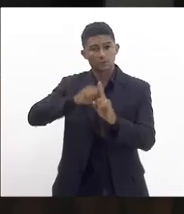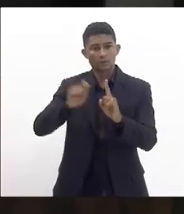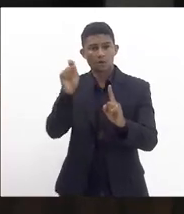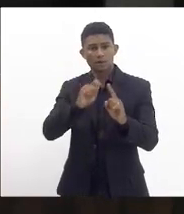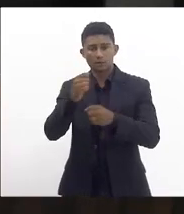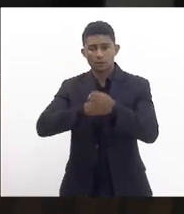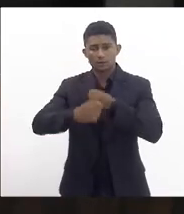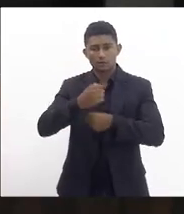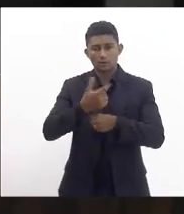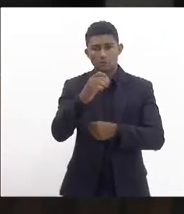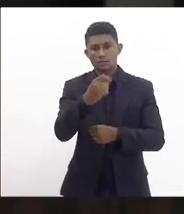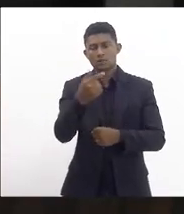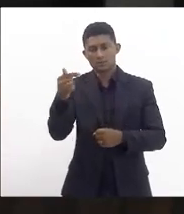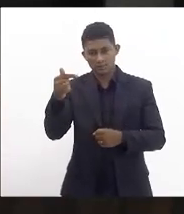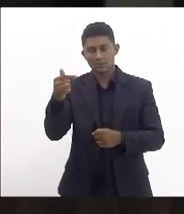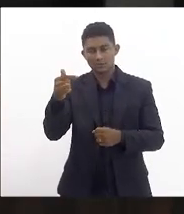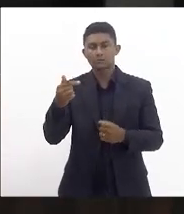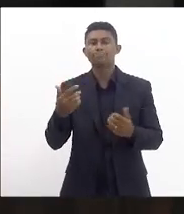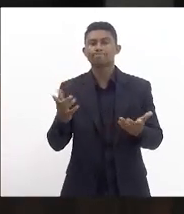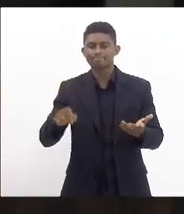13ª do Convênio ICMS